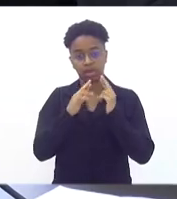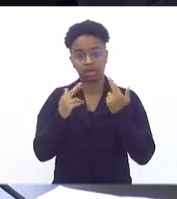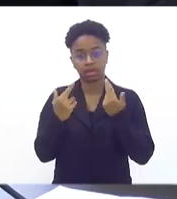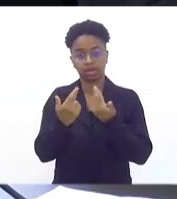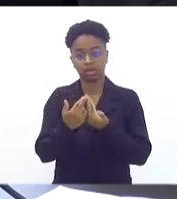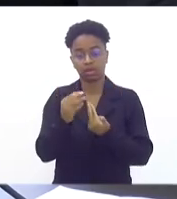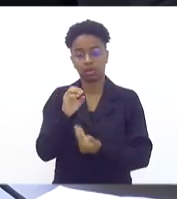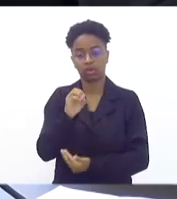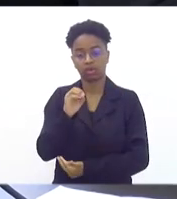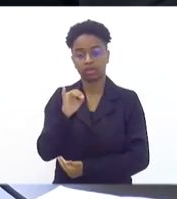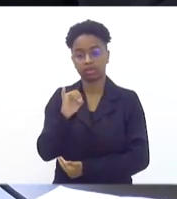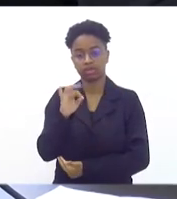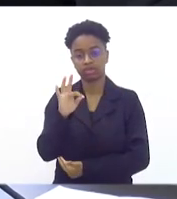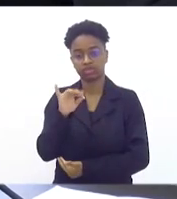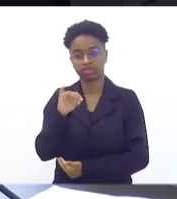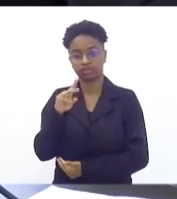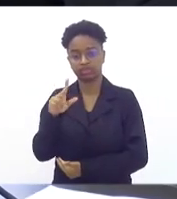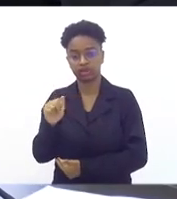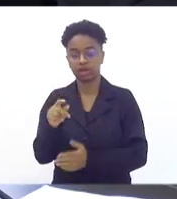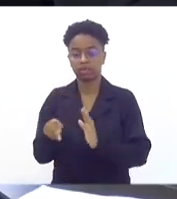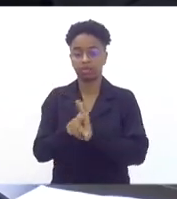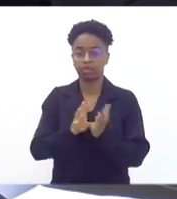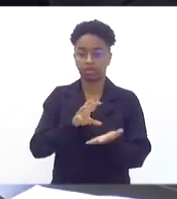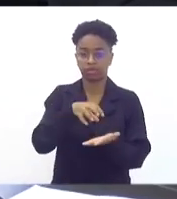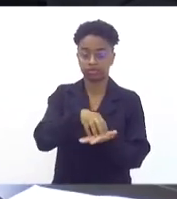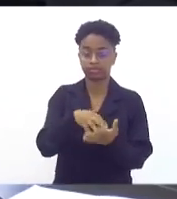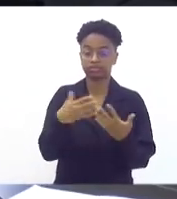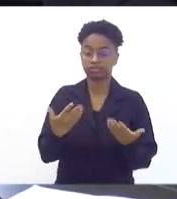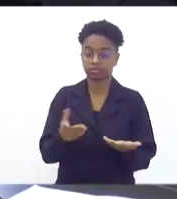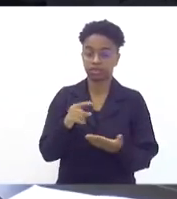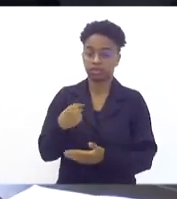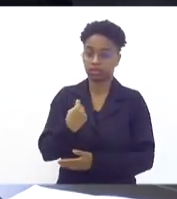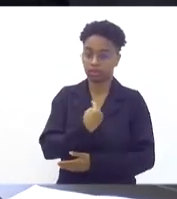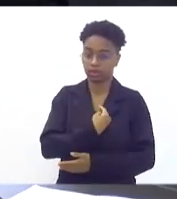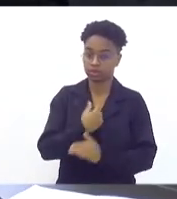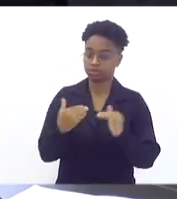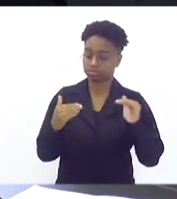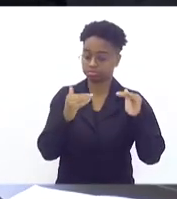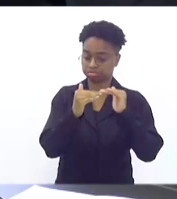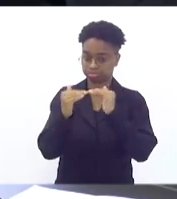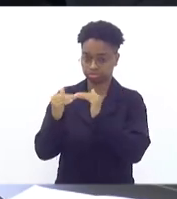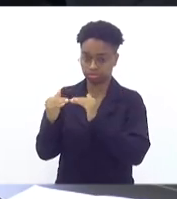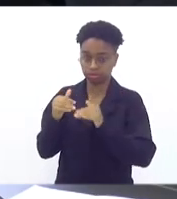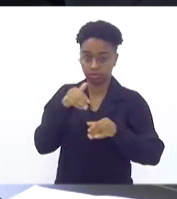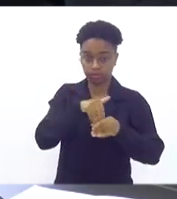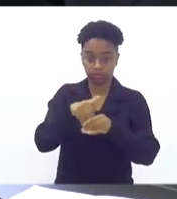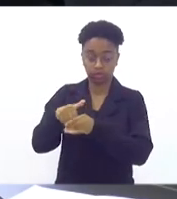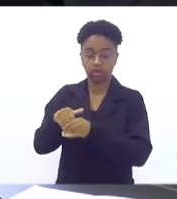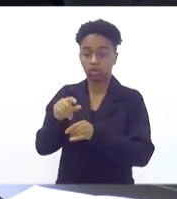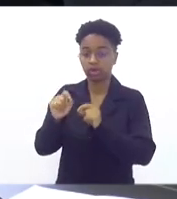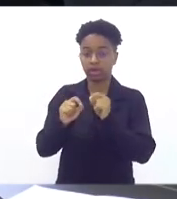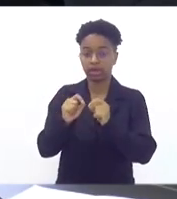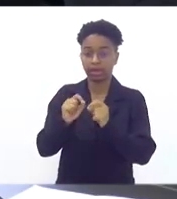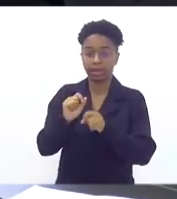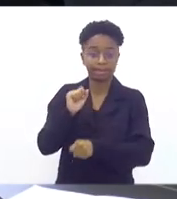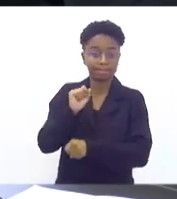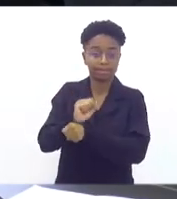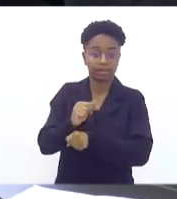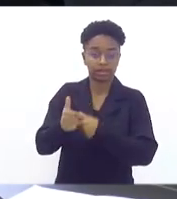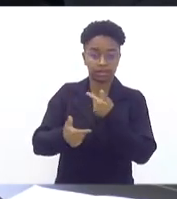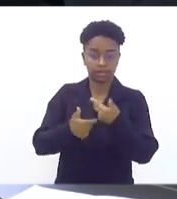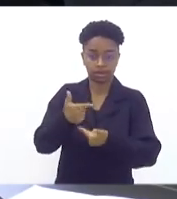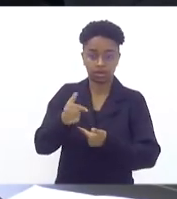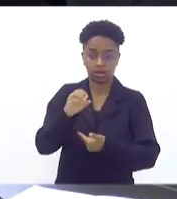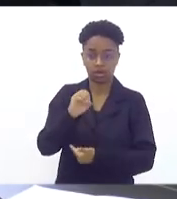da agência e foi uma deliberação Nossa é por unanimidade que nós interrompemos o trabalho das oitivas